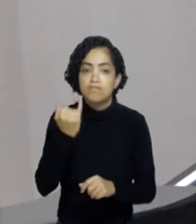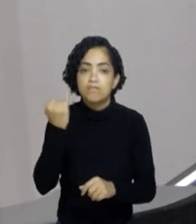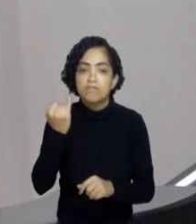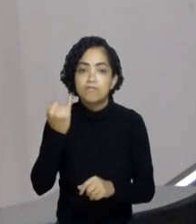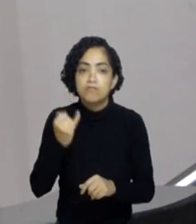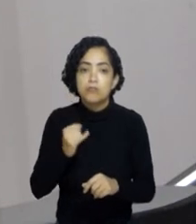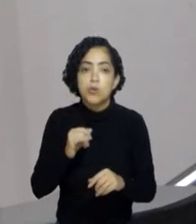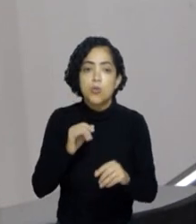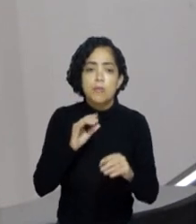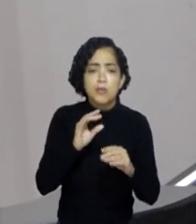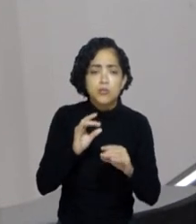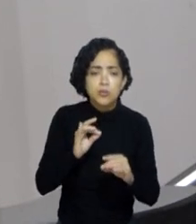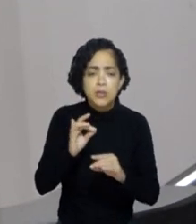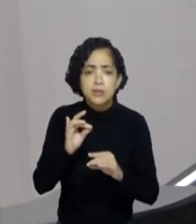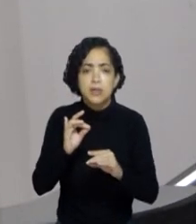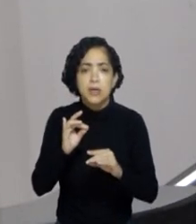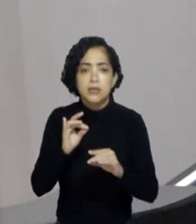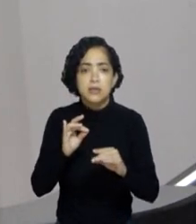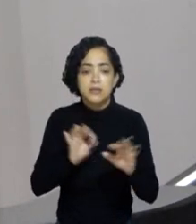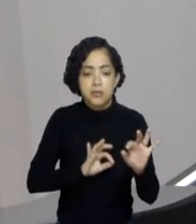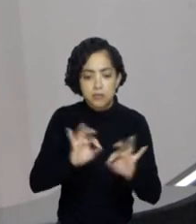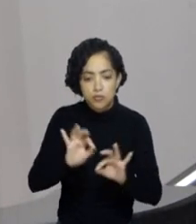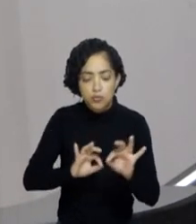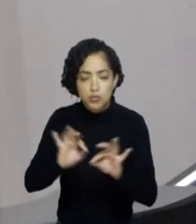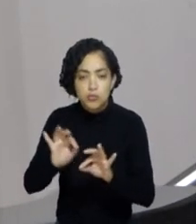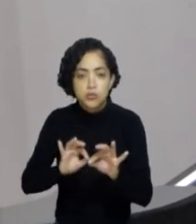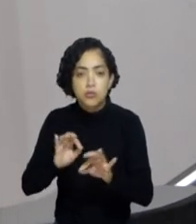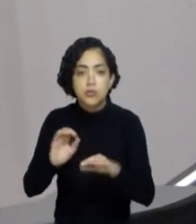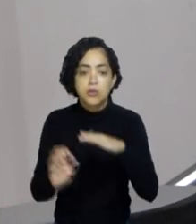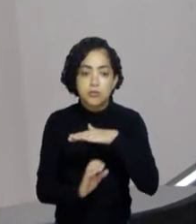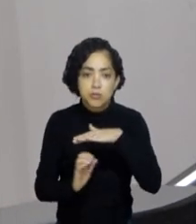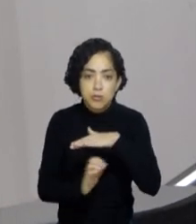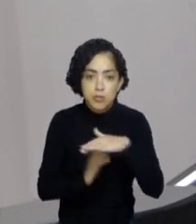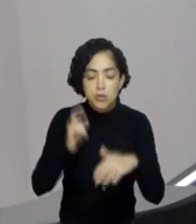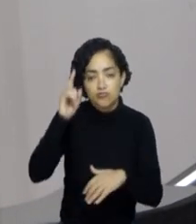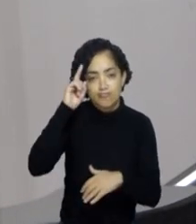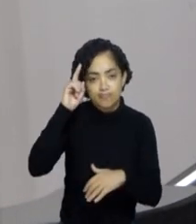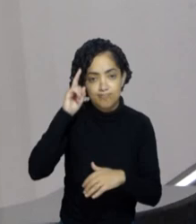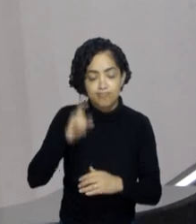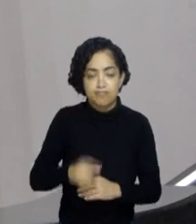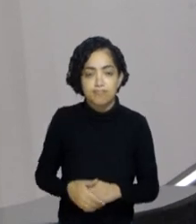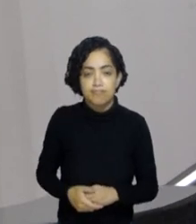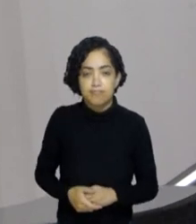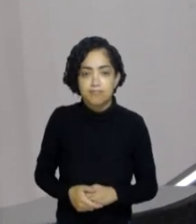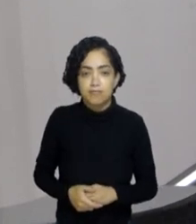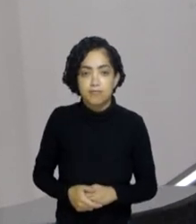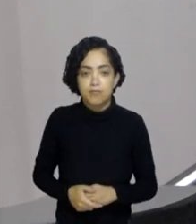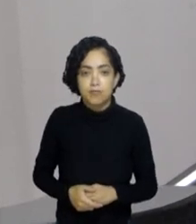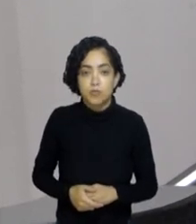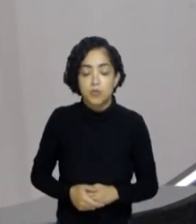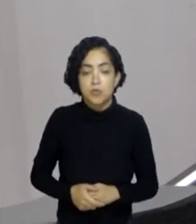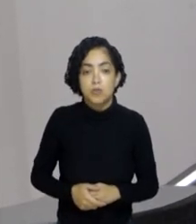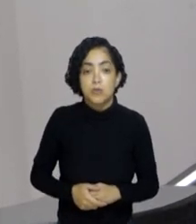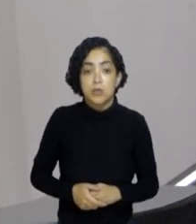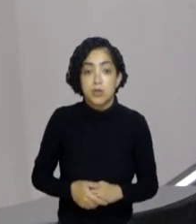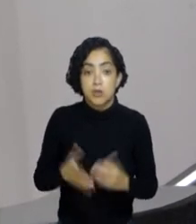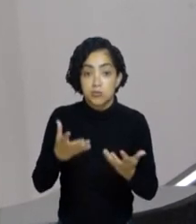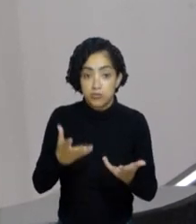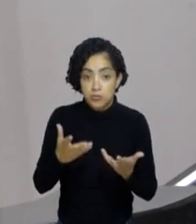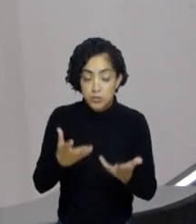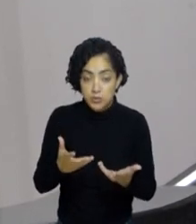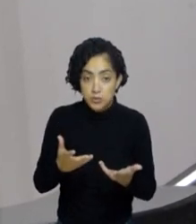detalhe daquilo que é construir uma empresa em todos os contextos do dia a dia. Era nossa intenção, com este